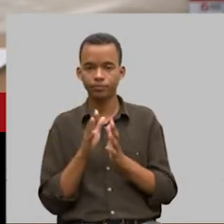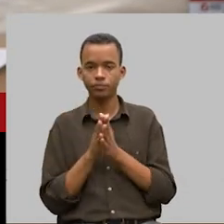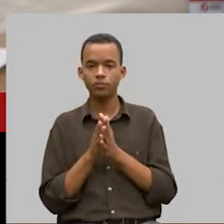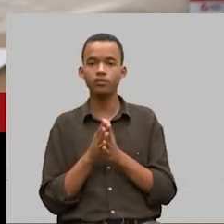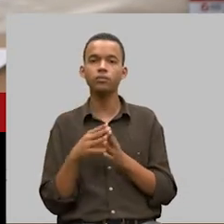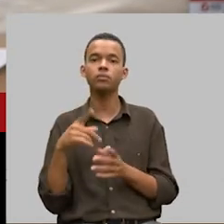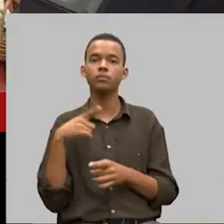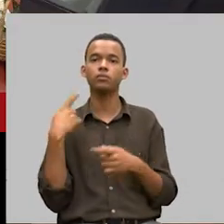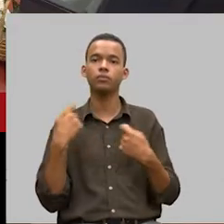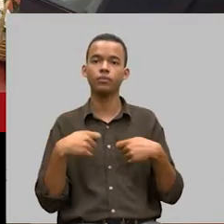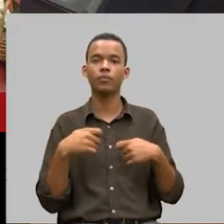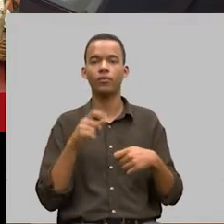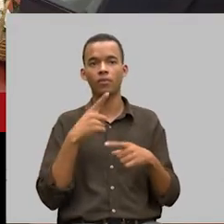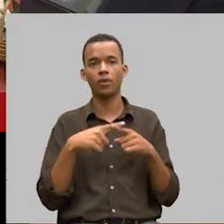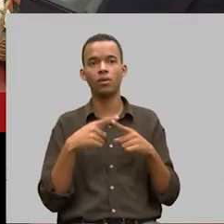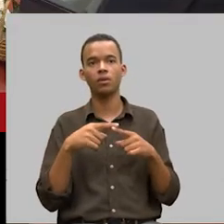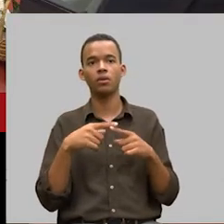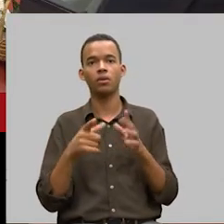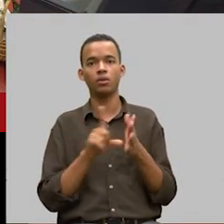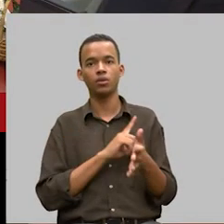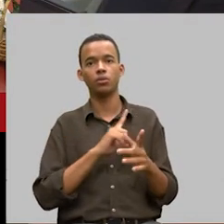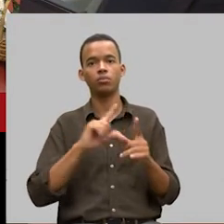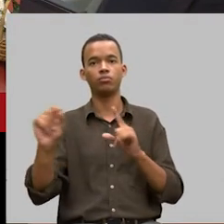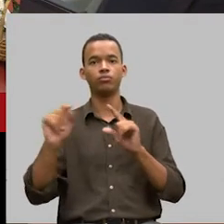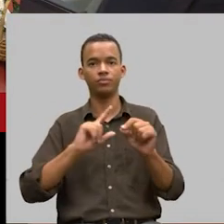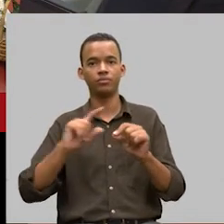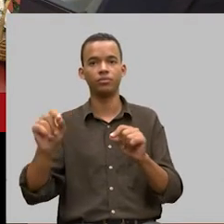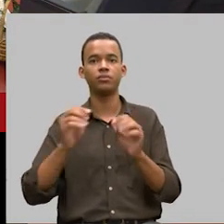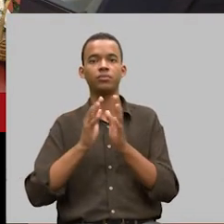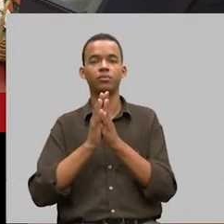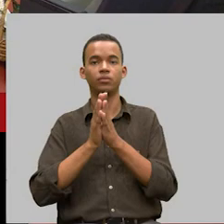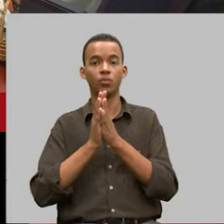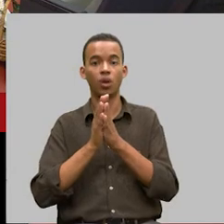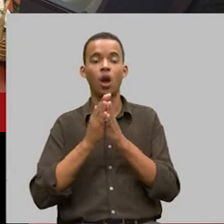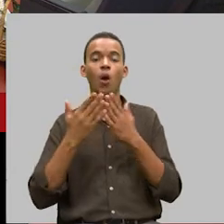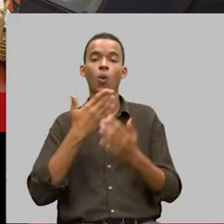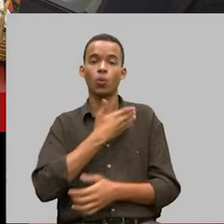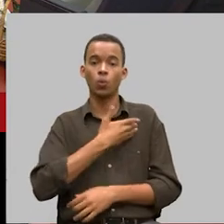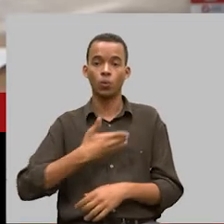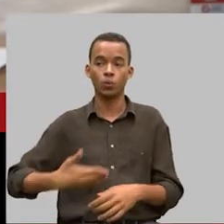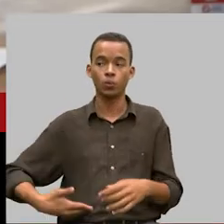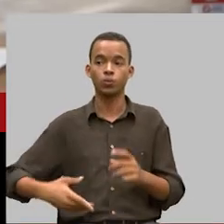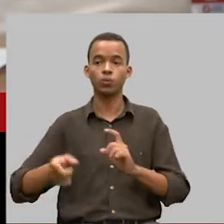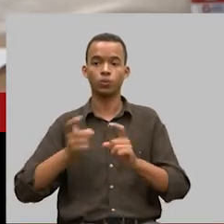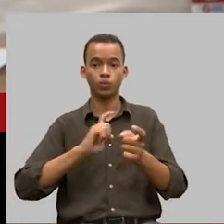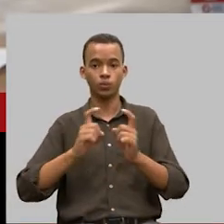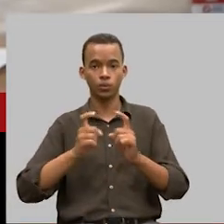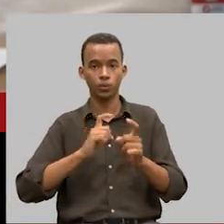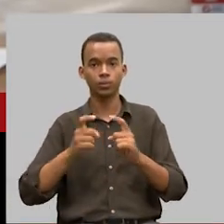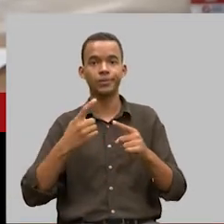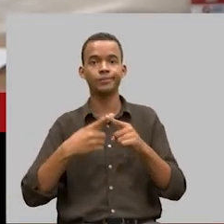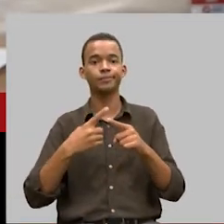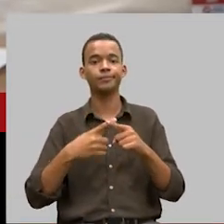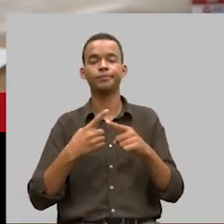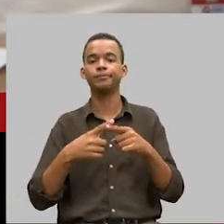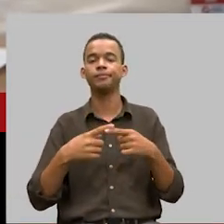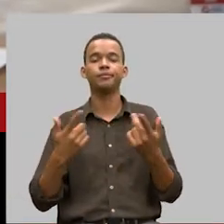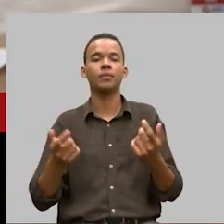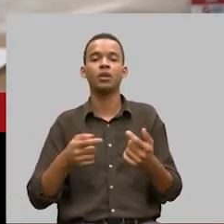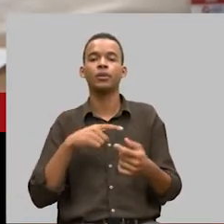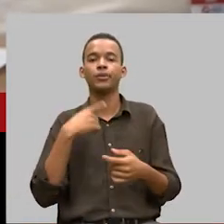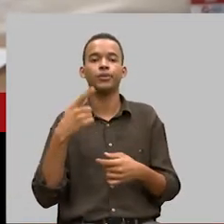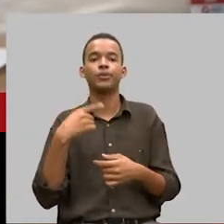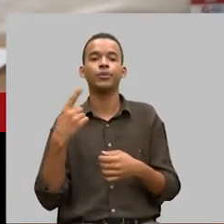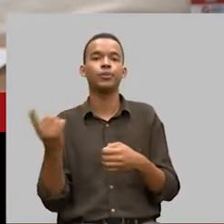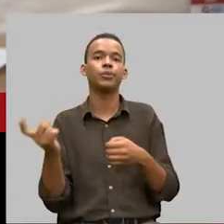antes de todos saírem daqui nós precisamos conversar com o governo porque é insustentável não tem condição da gente voltar